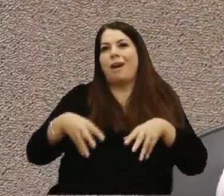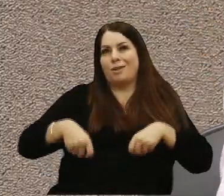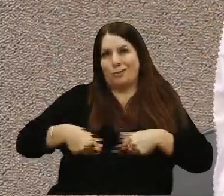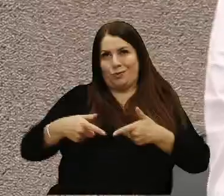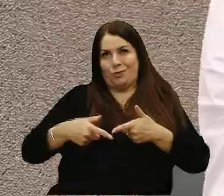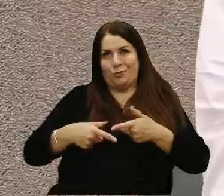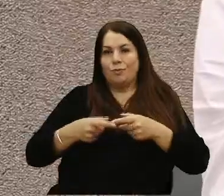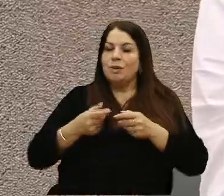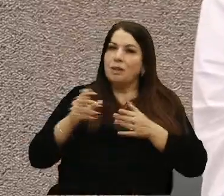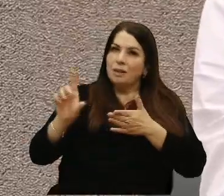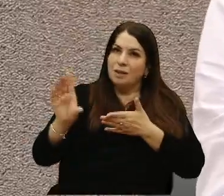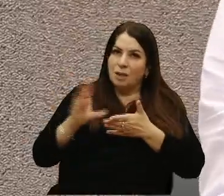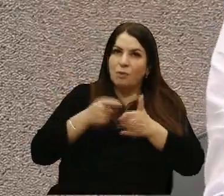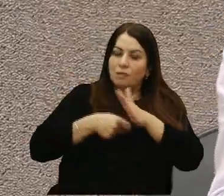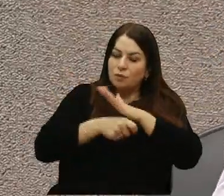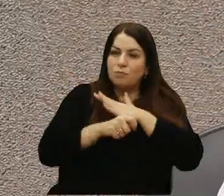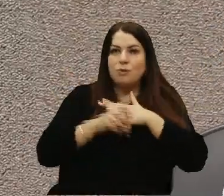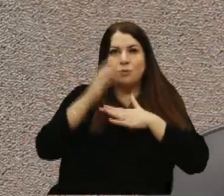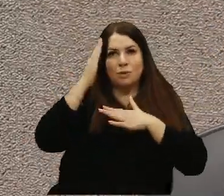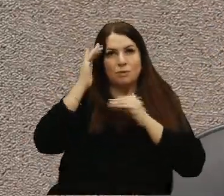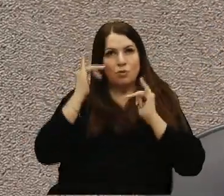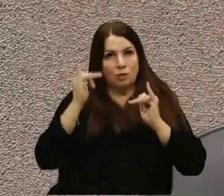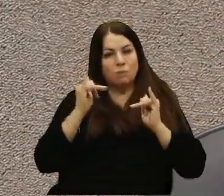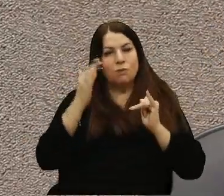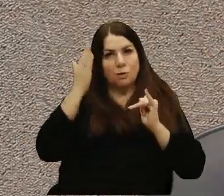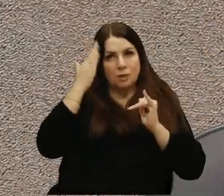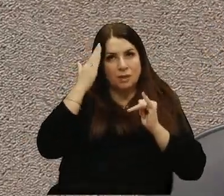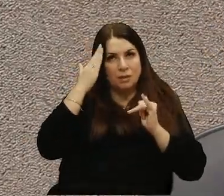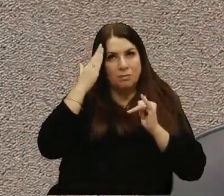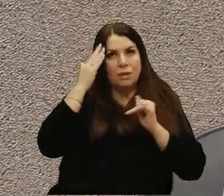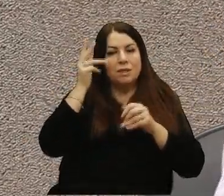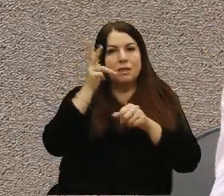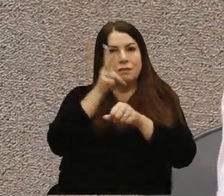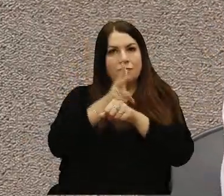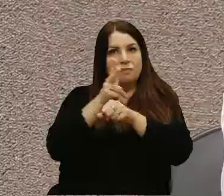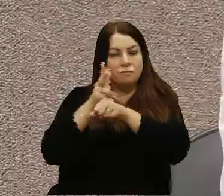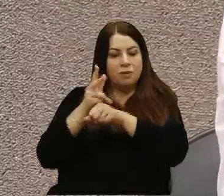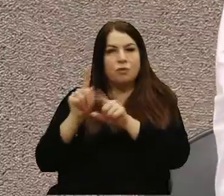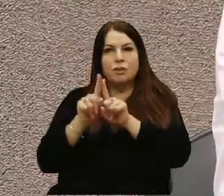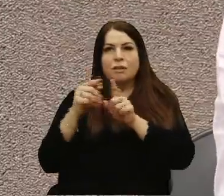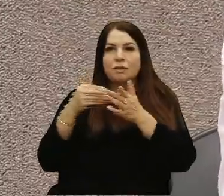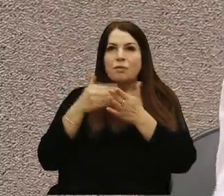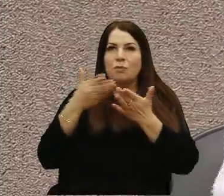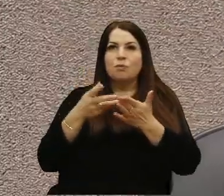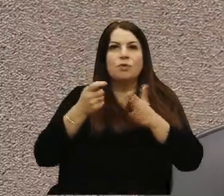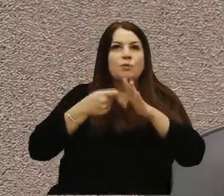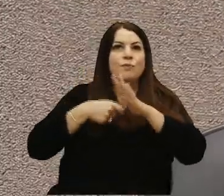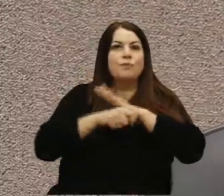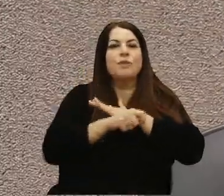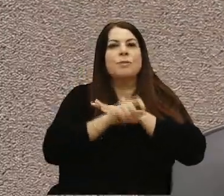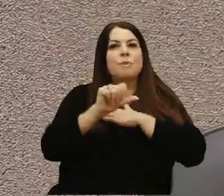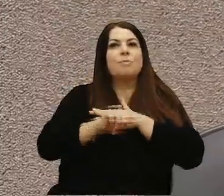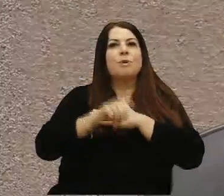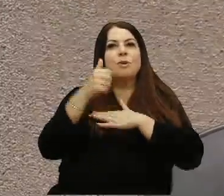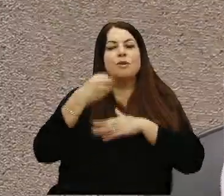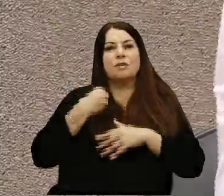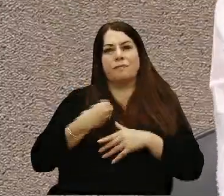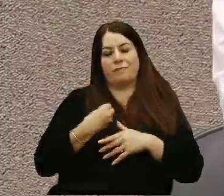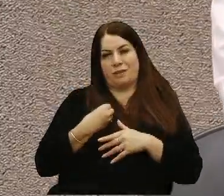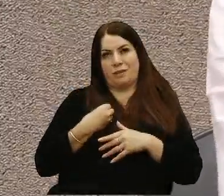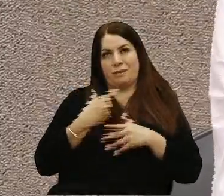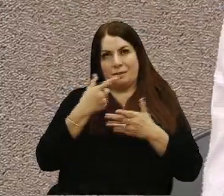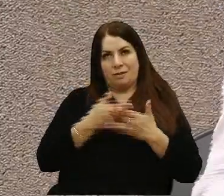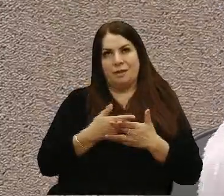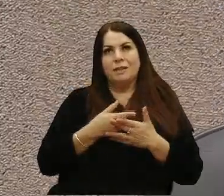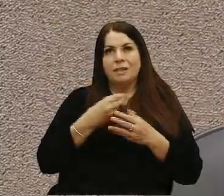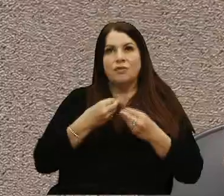Porque eu já peguei ônibus, eu sei o que as pessoas passam, recebo vídeos e relatos até hoje. Então seria um investimento para melhorar a vida do contribuinte. Então a